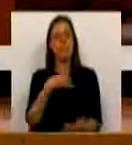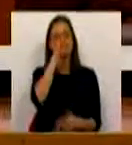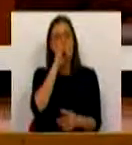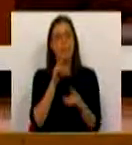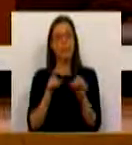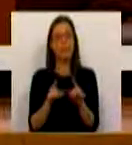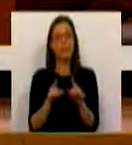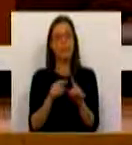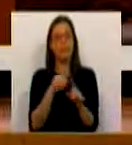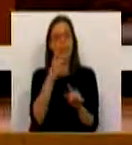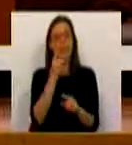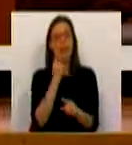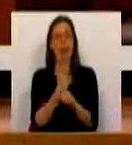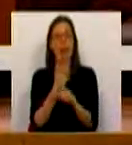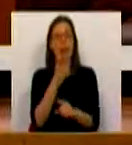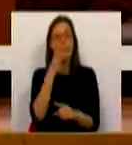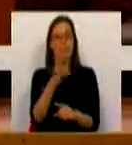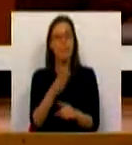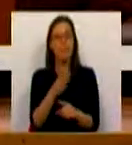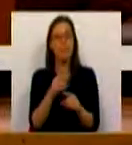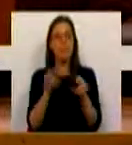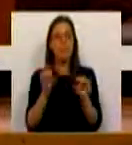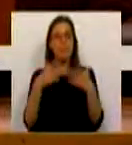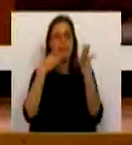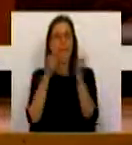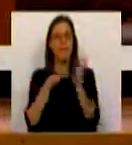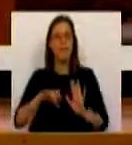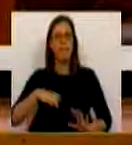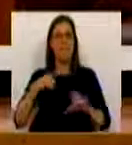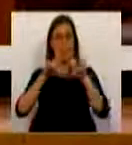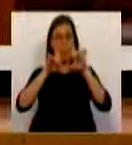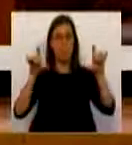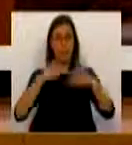recordar as palavras do prefácio do Livro Verde sobre